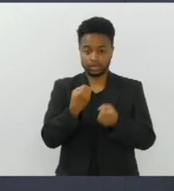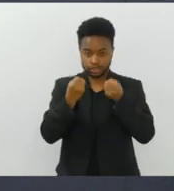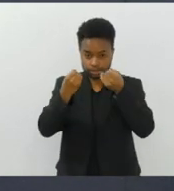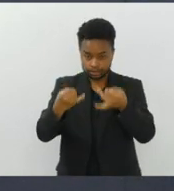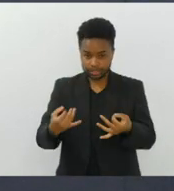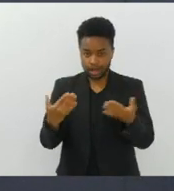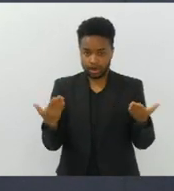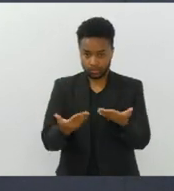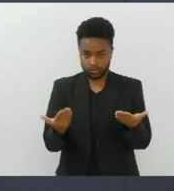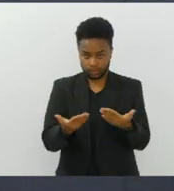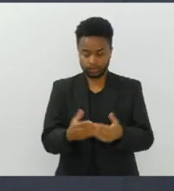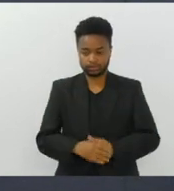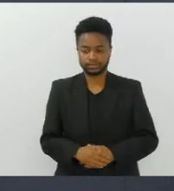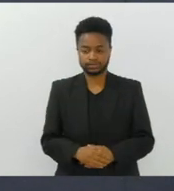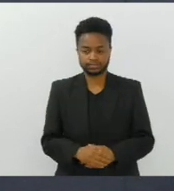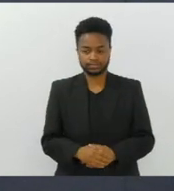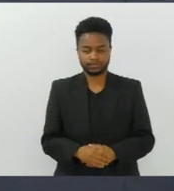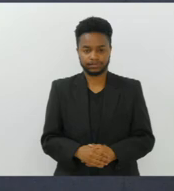claras aqui agora.